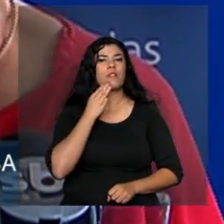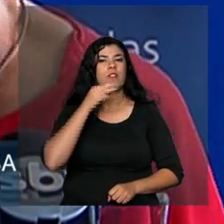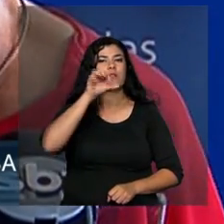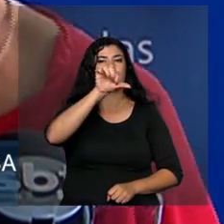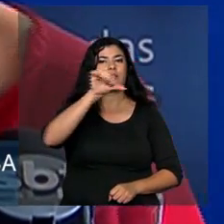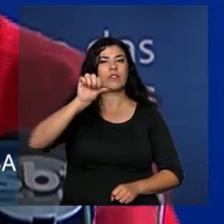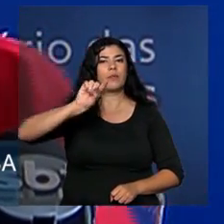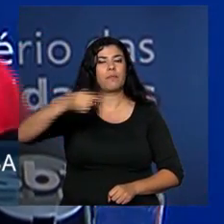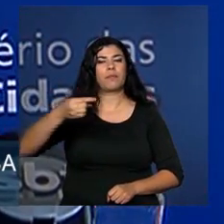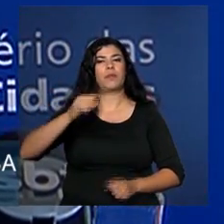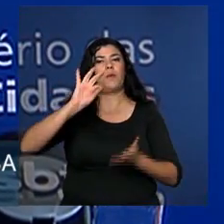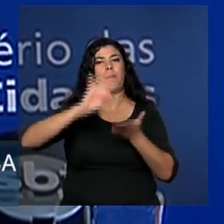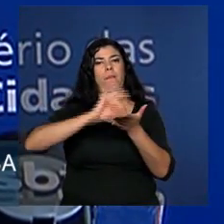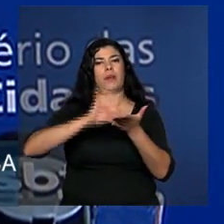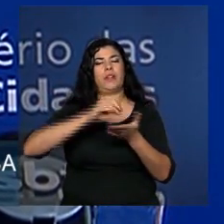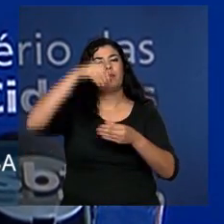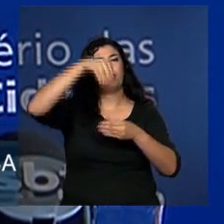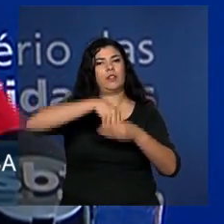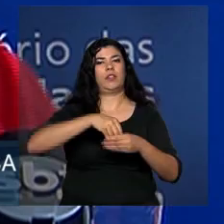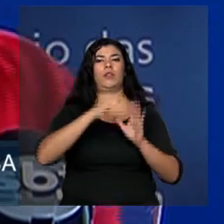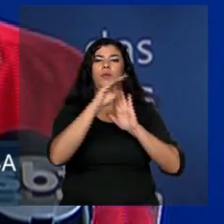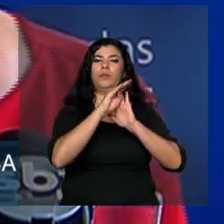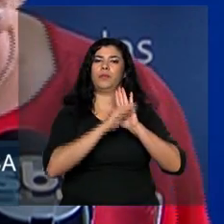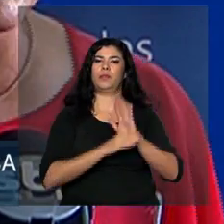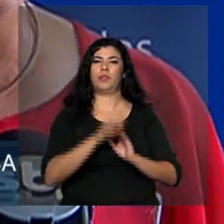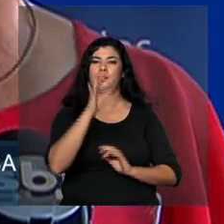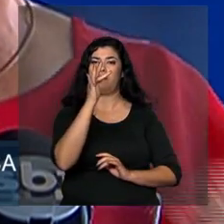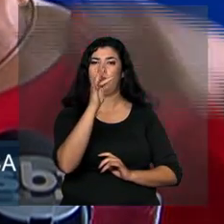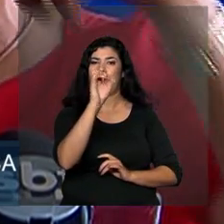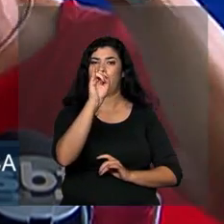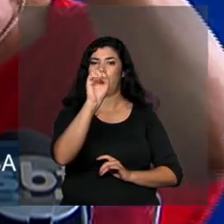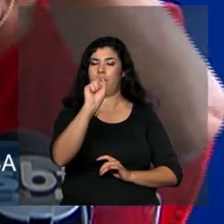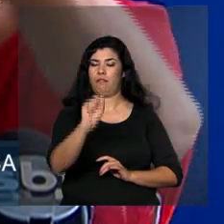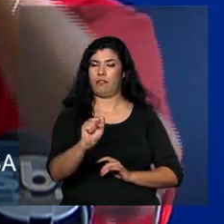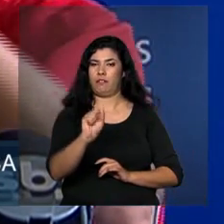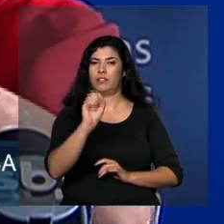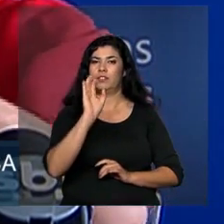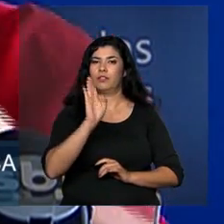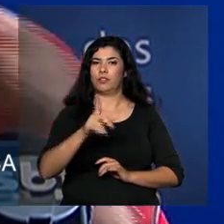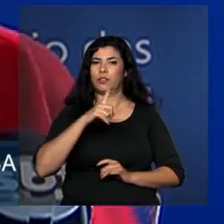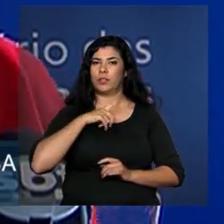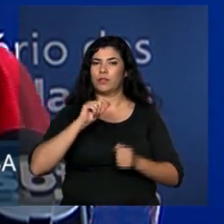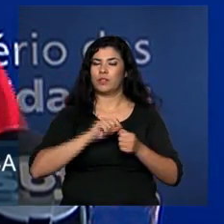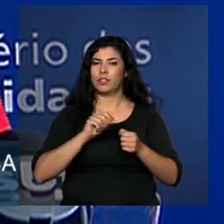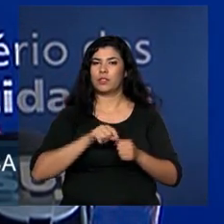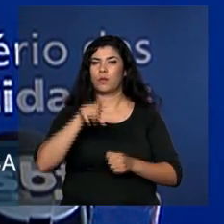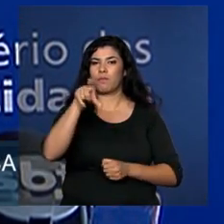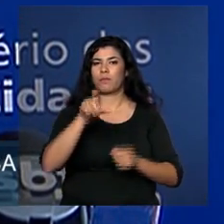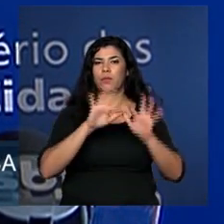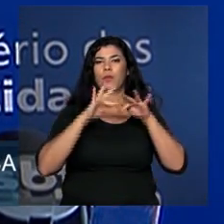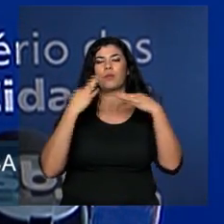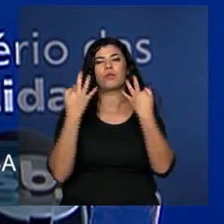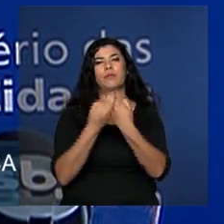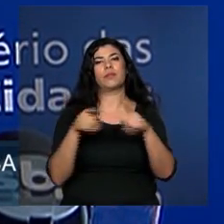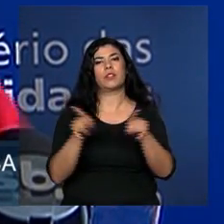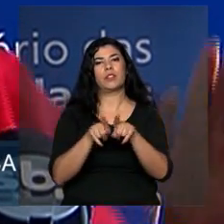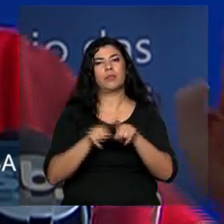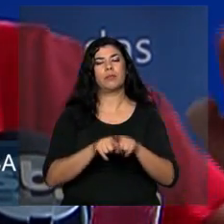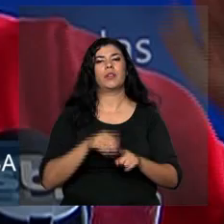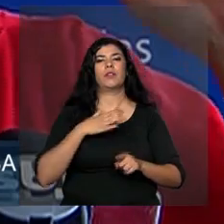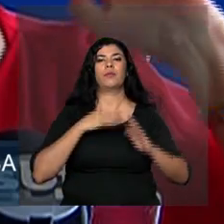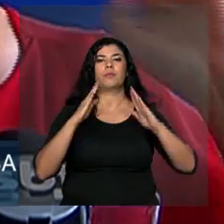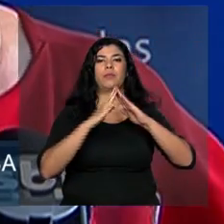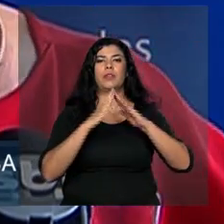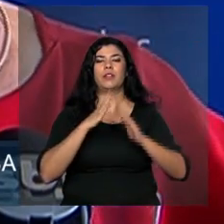1.900.000 matrículas. Bom, nesta fase do programa, assim como fizemos no Bolsa Família, estamos fazendo aqui no Minha Casa Minha